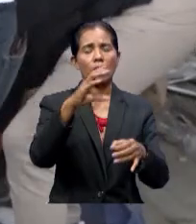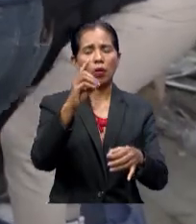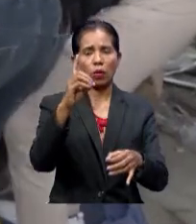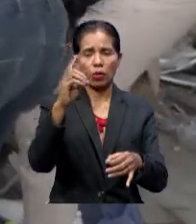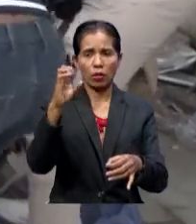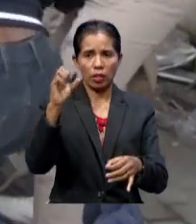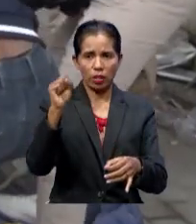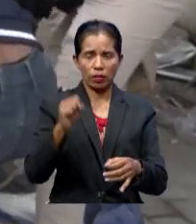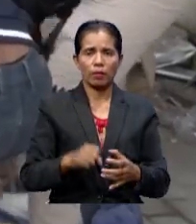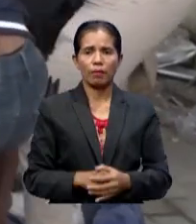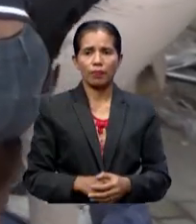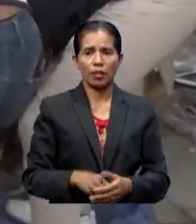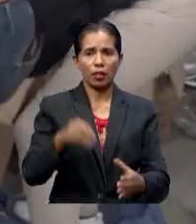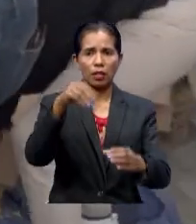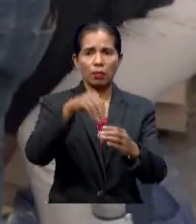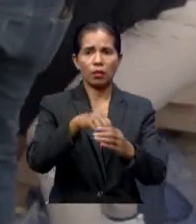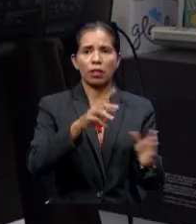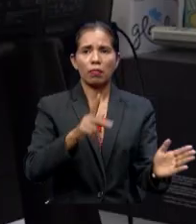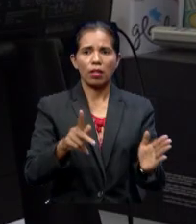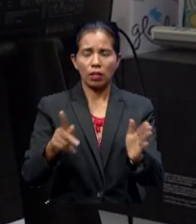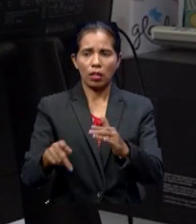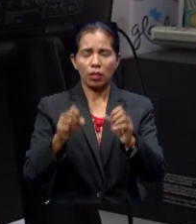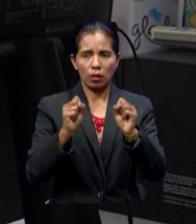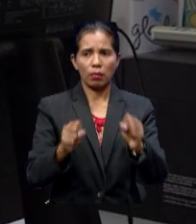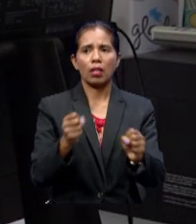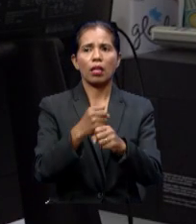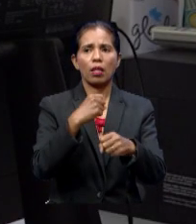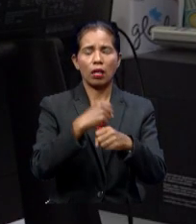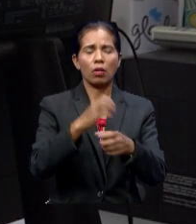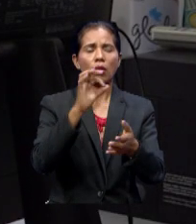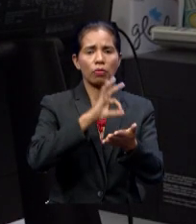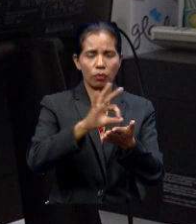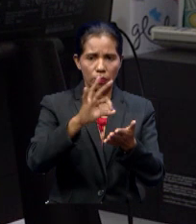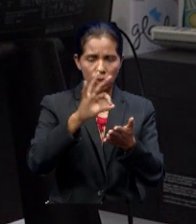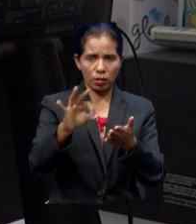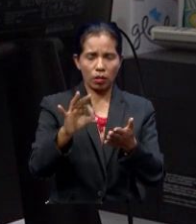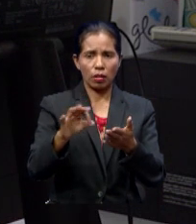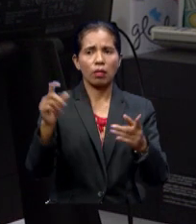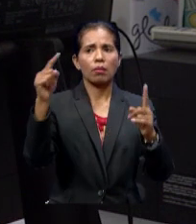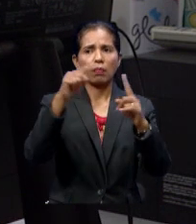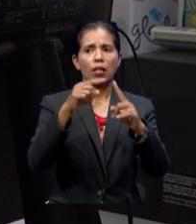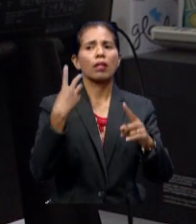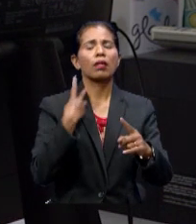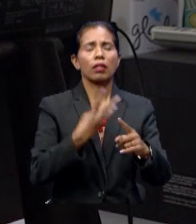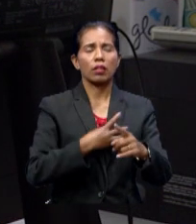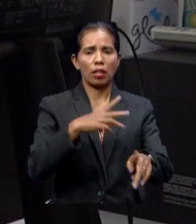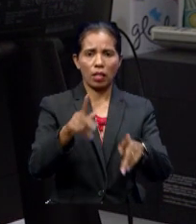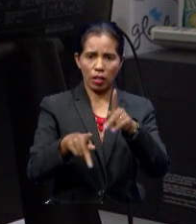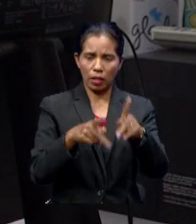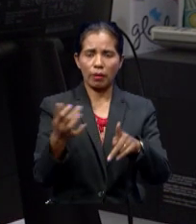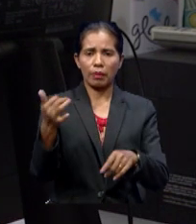panu Codex Transfanin atu bele halomos formasaun ba itu nian pesawal sana